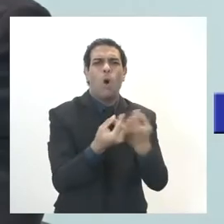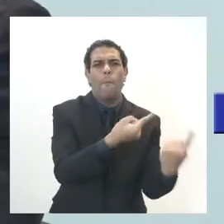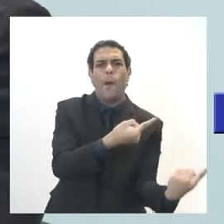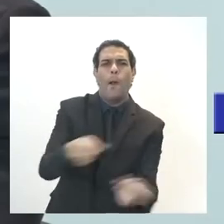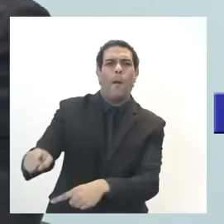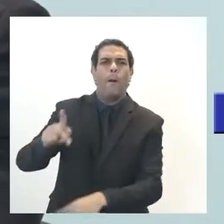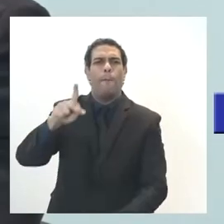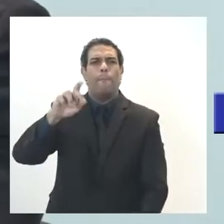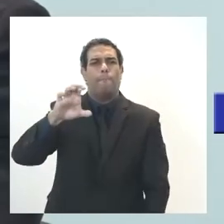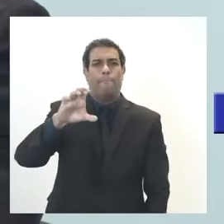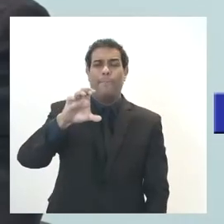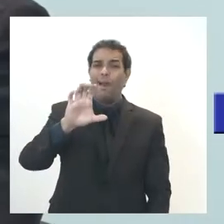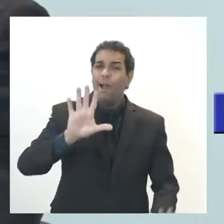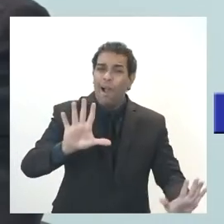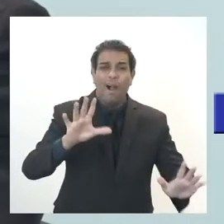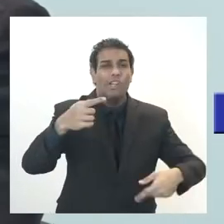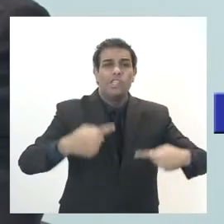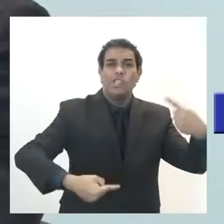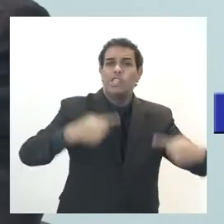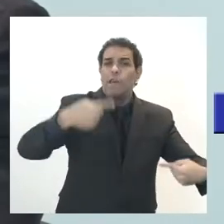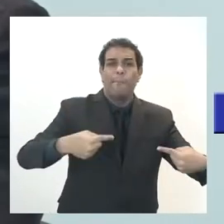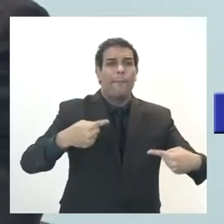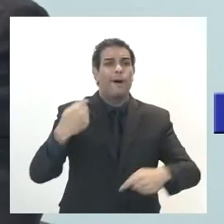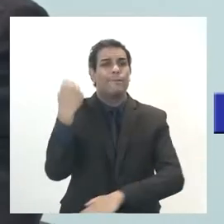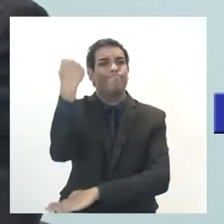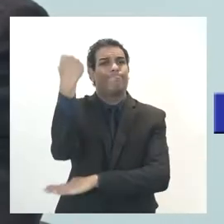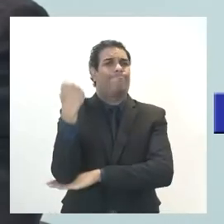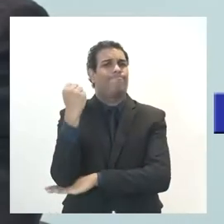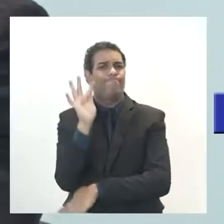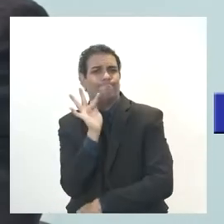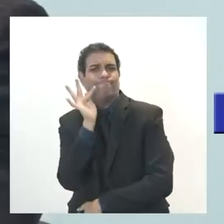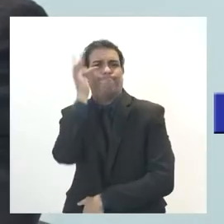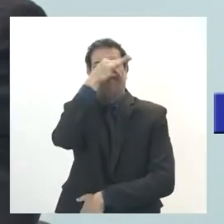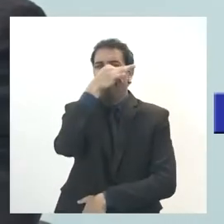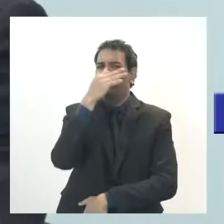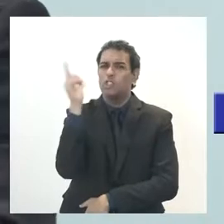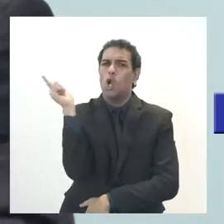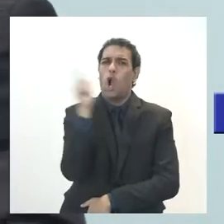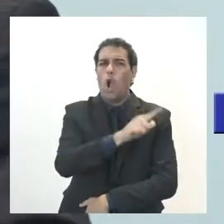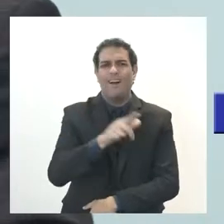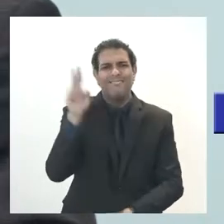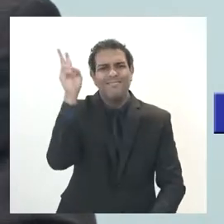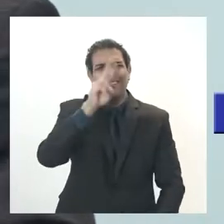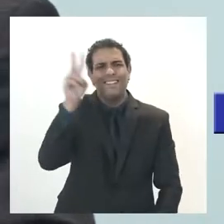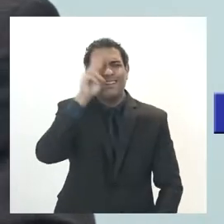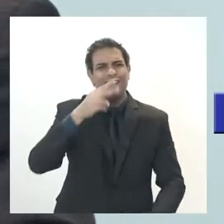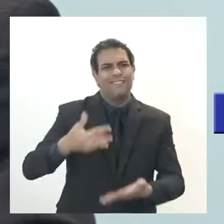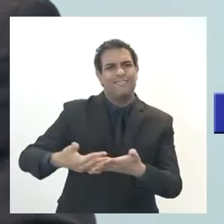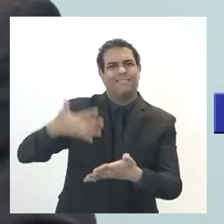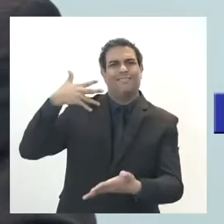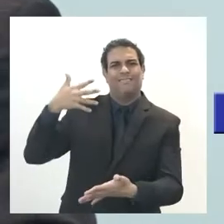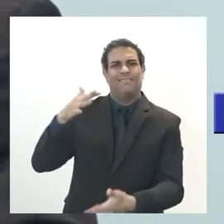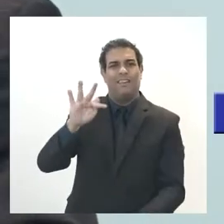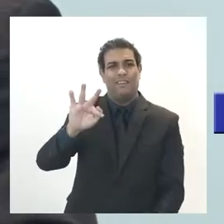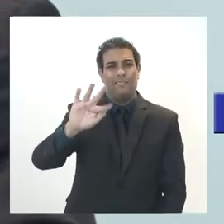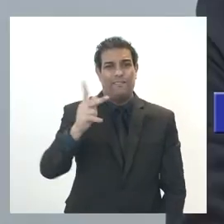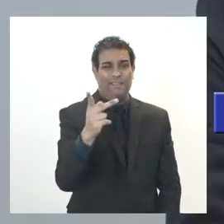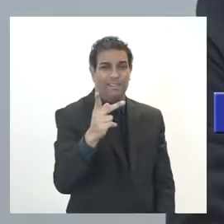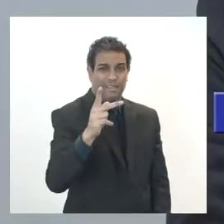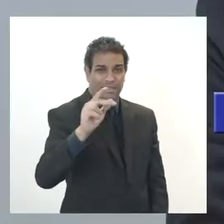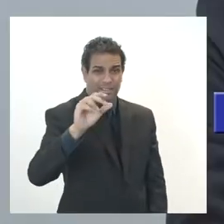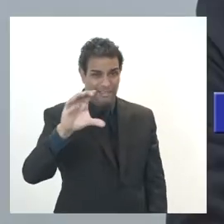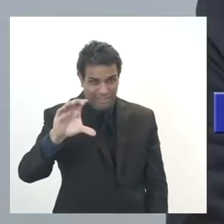entender bater e resistir a esse processo né na época de Fernando Collor de Mello